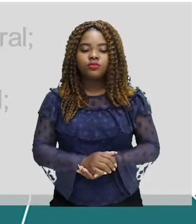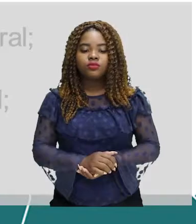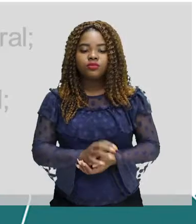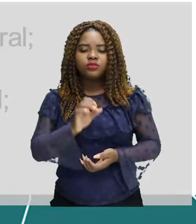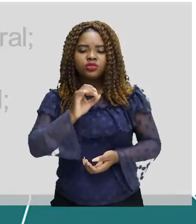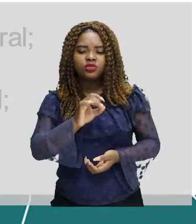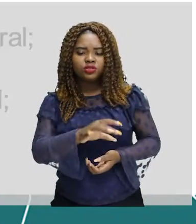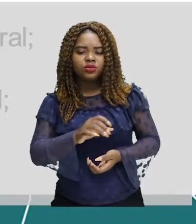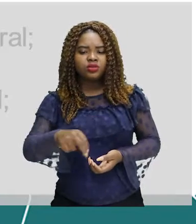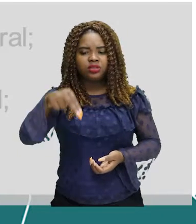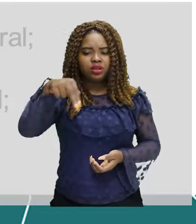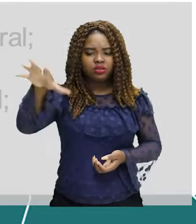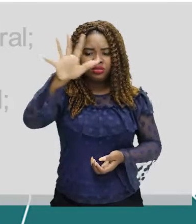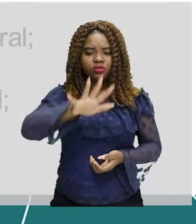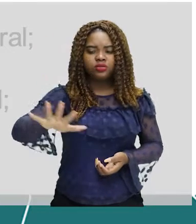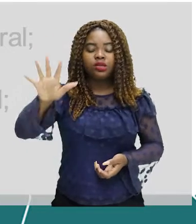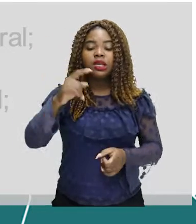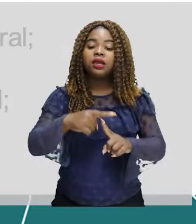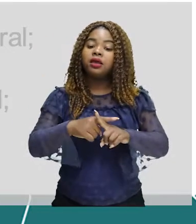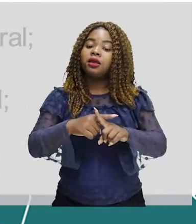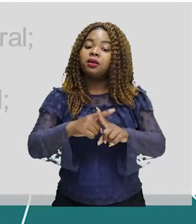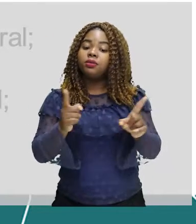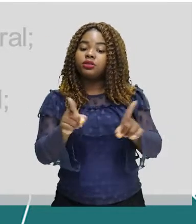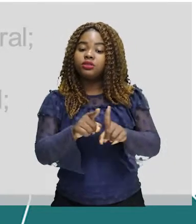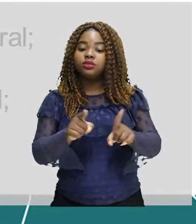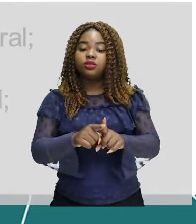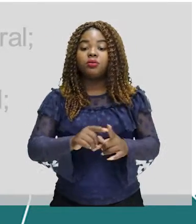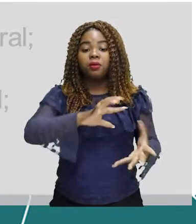nível nacional, mas uma tendência a nível